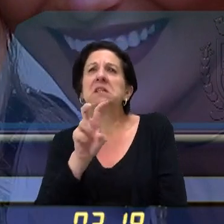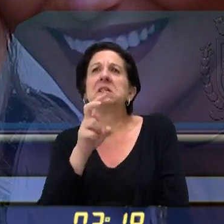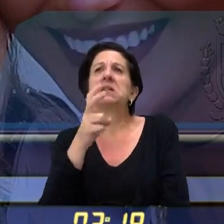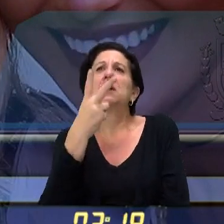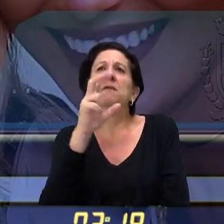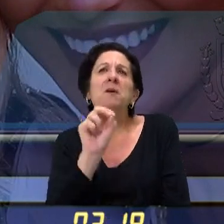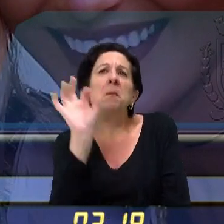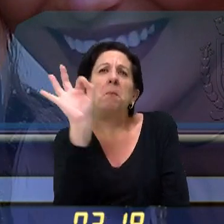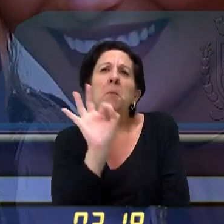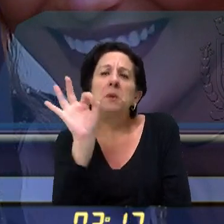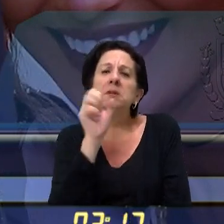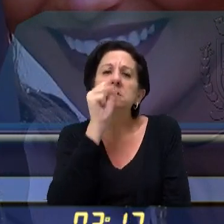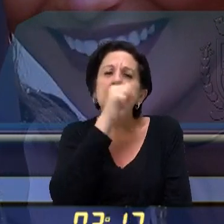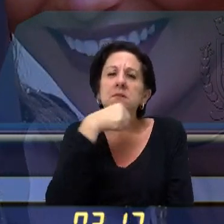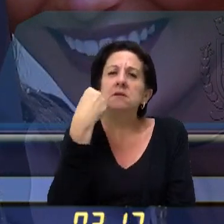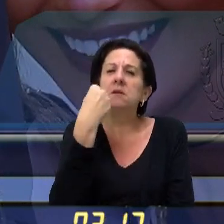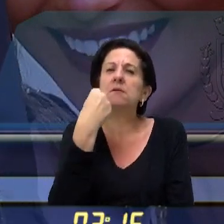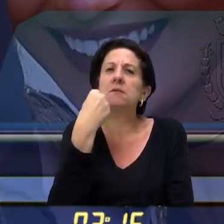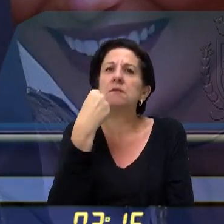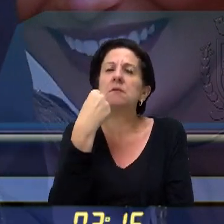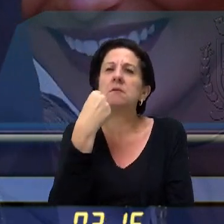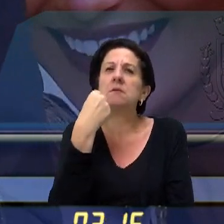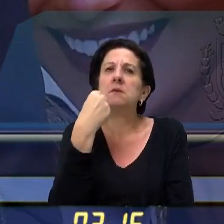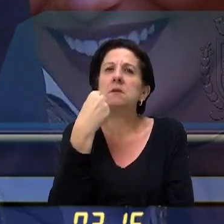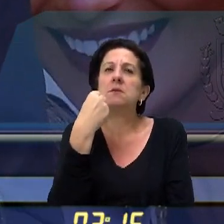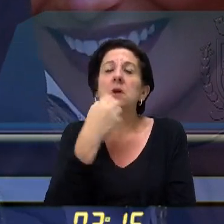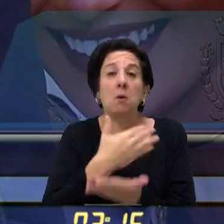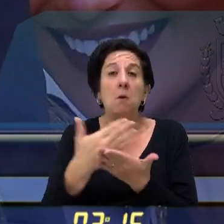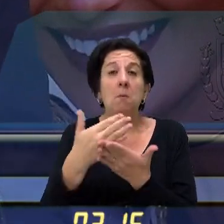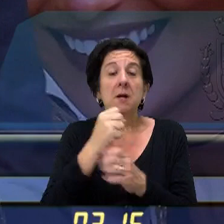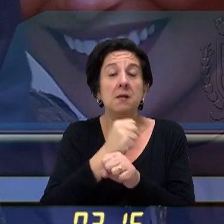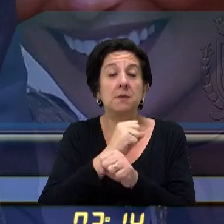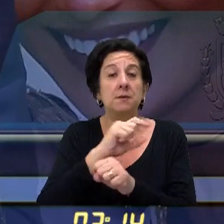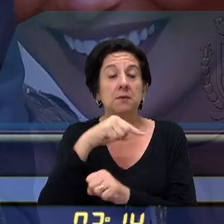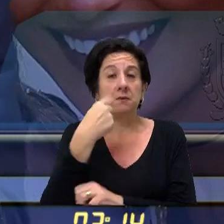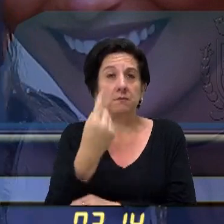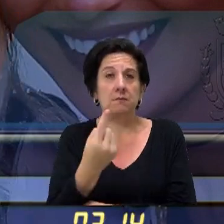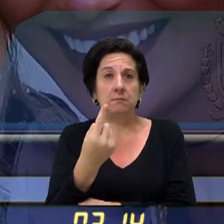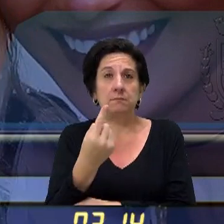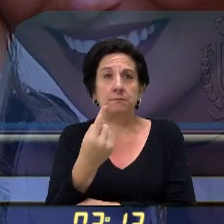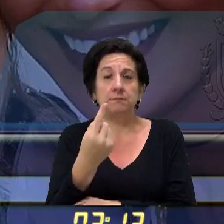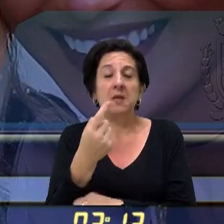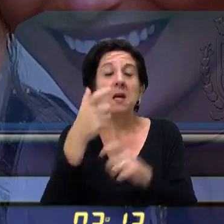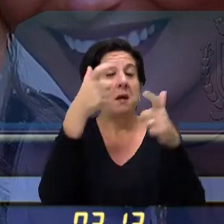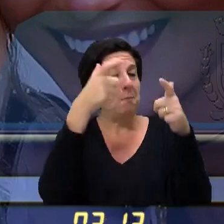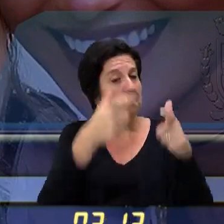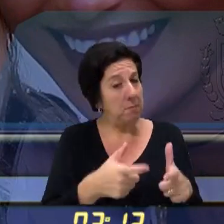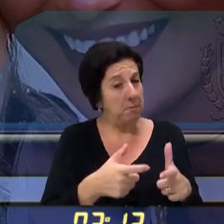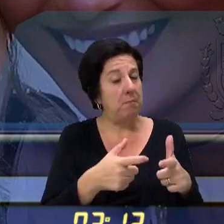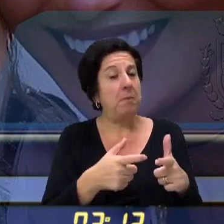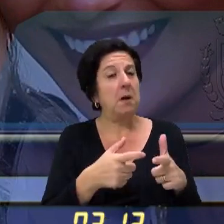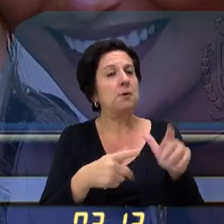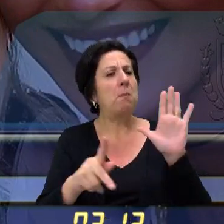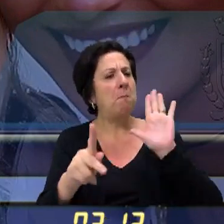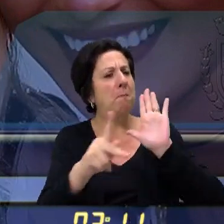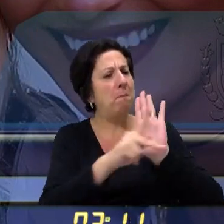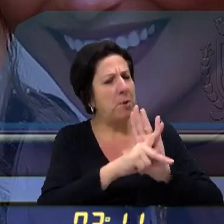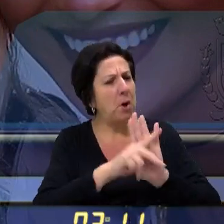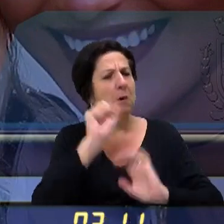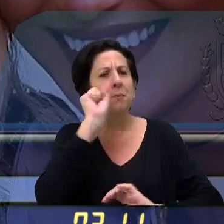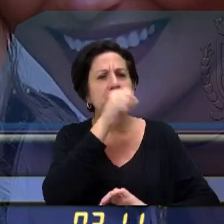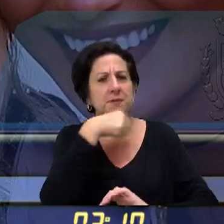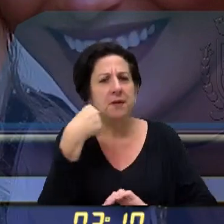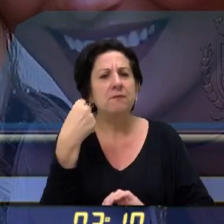20% da cerveja, poderia ser, a partir do ano que vem, colocar esse espaço para os nossos cervejeiros,